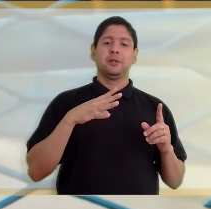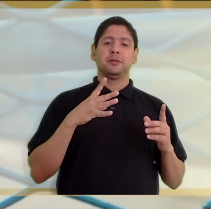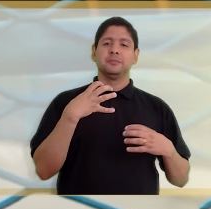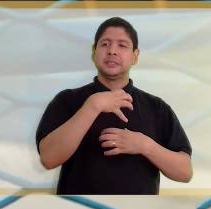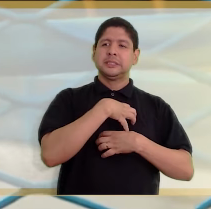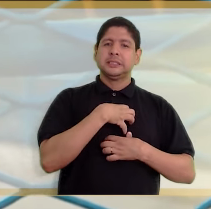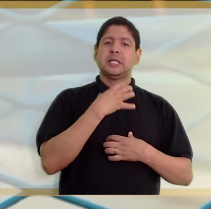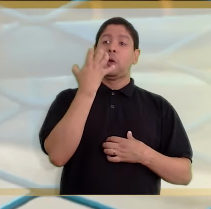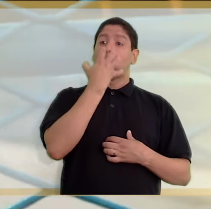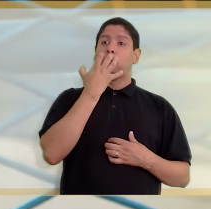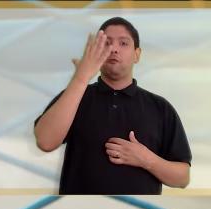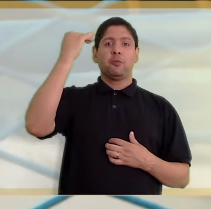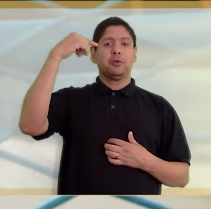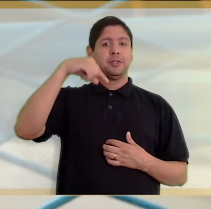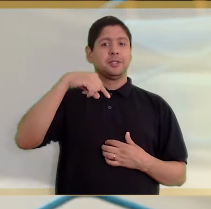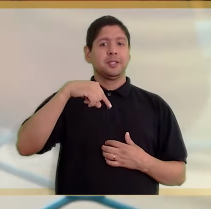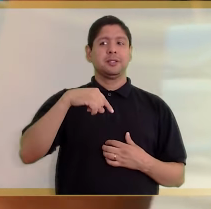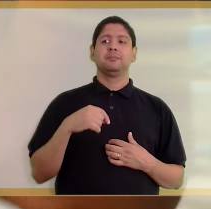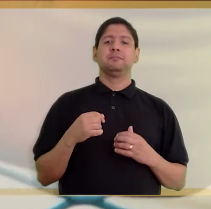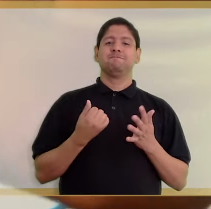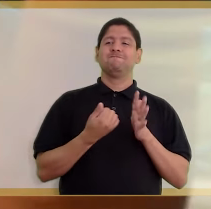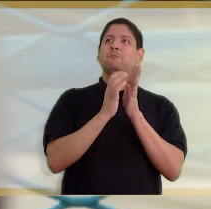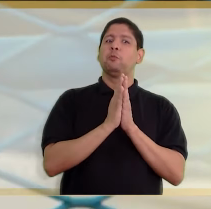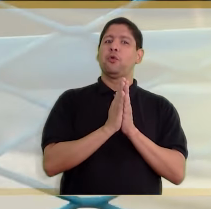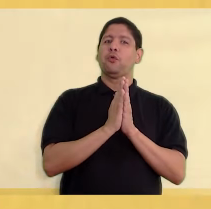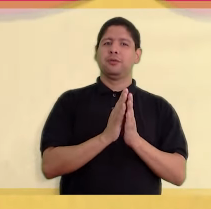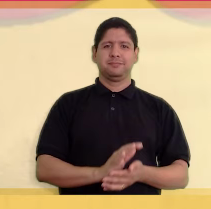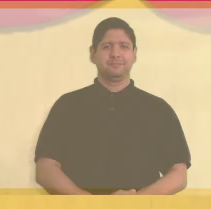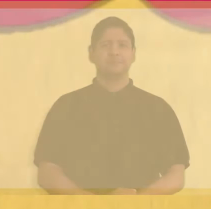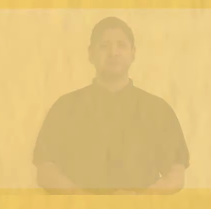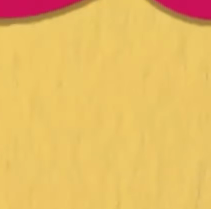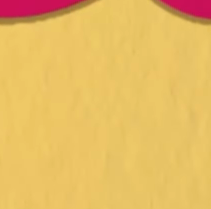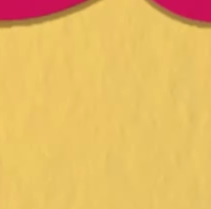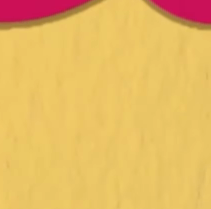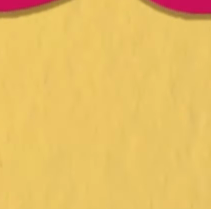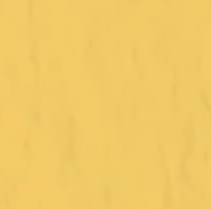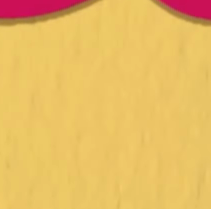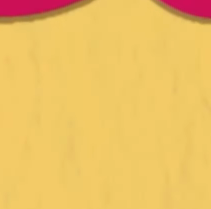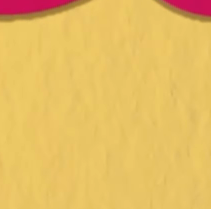estilo musical popularizado por Moreira da Silva, por favor.